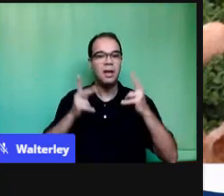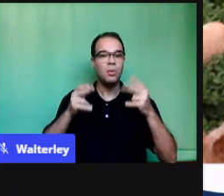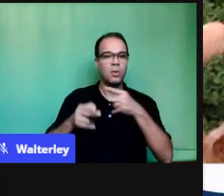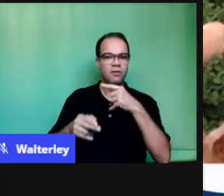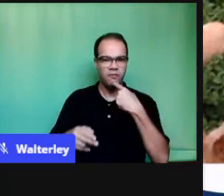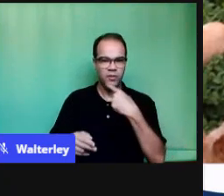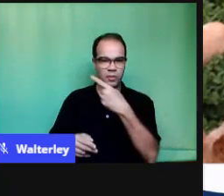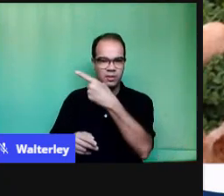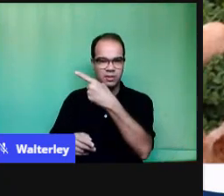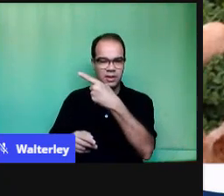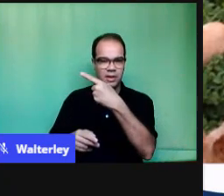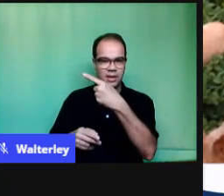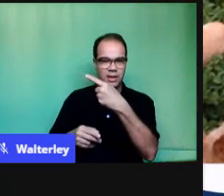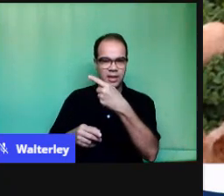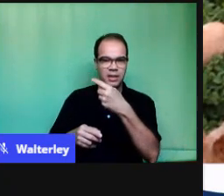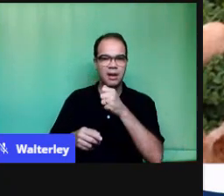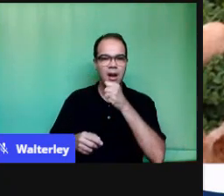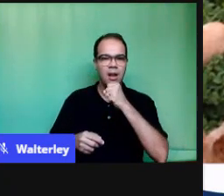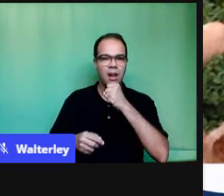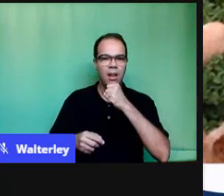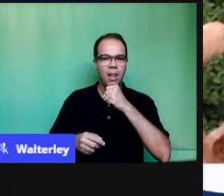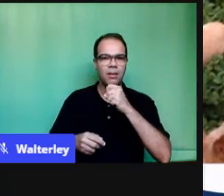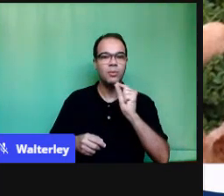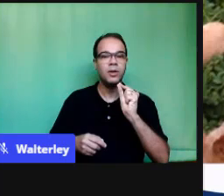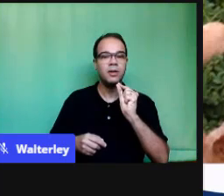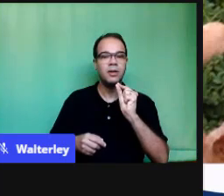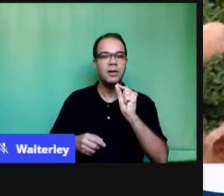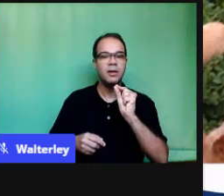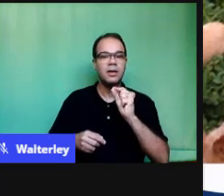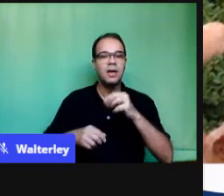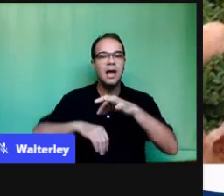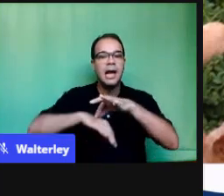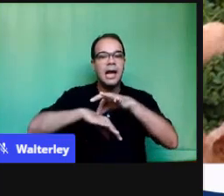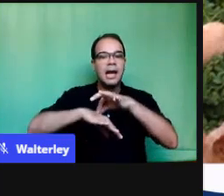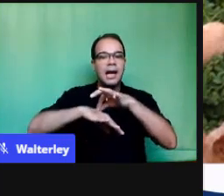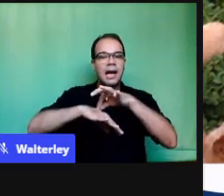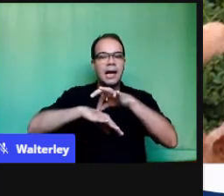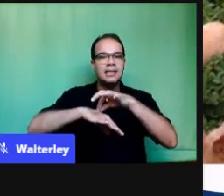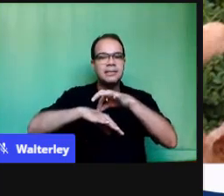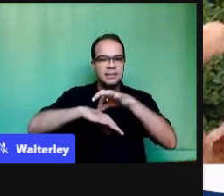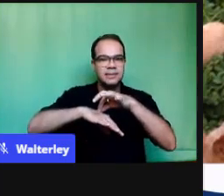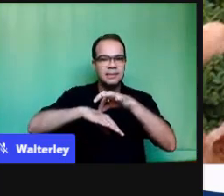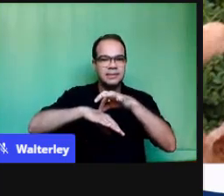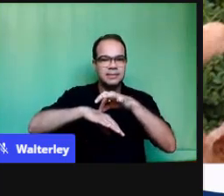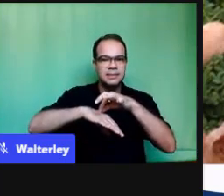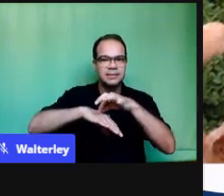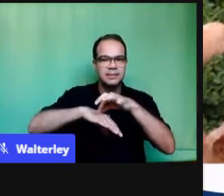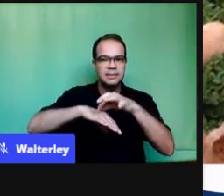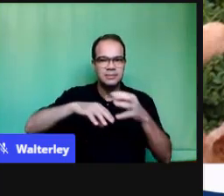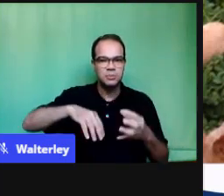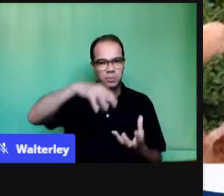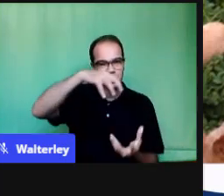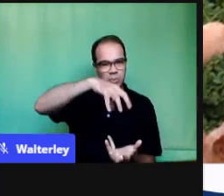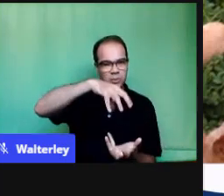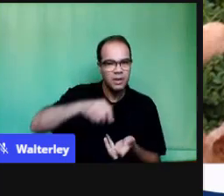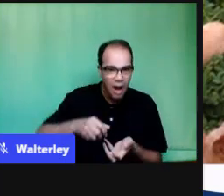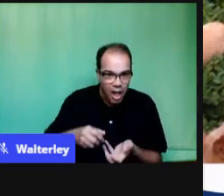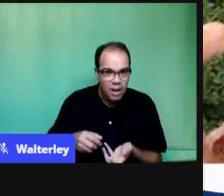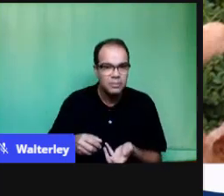que a onça possa passar o tempo cuidando da sua alimentação, porque na vida livre ela usa muito tempo. Próximo, por favor.